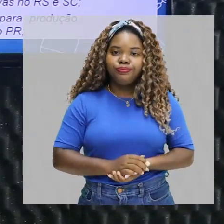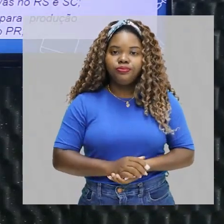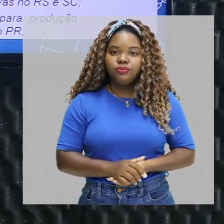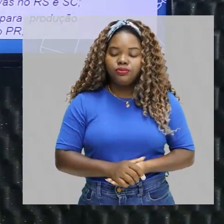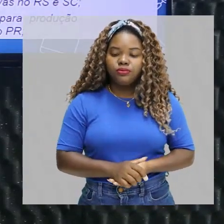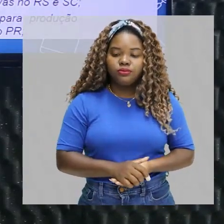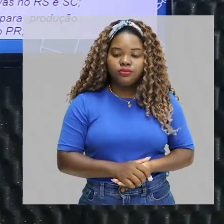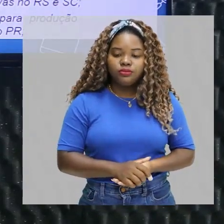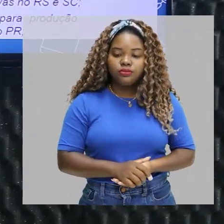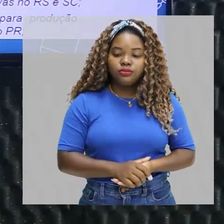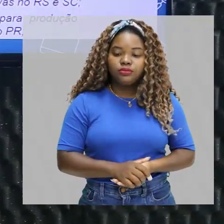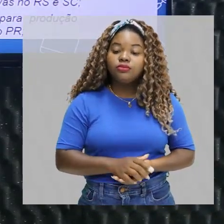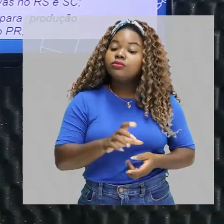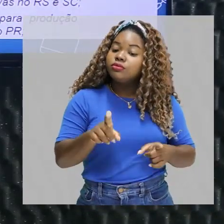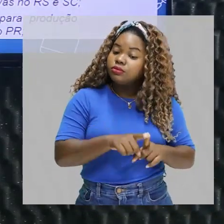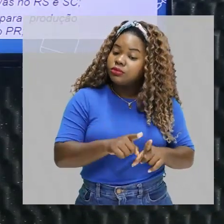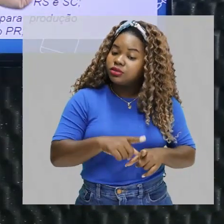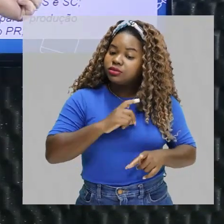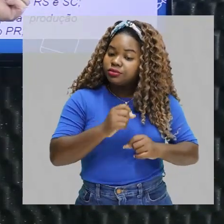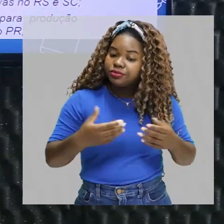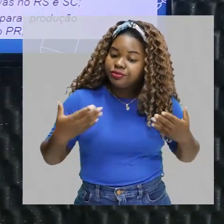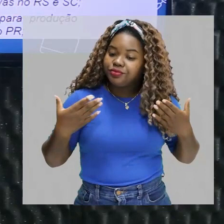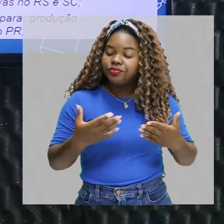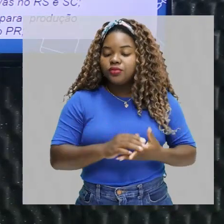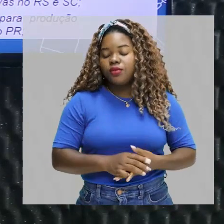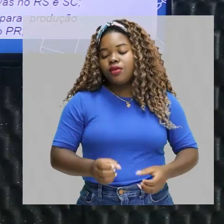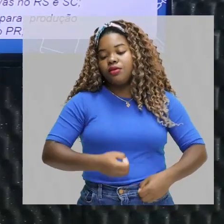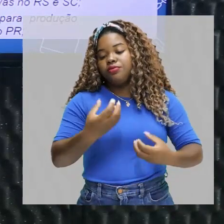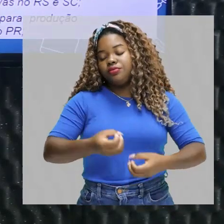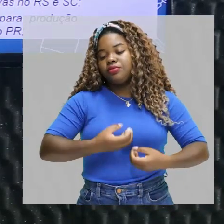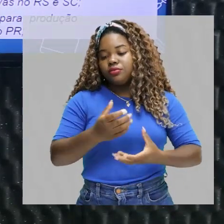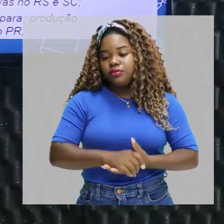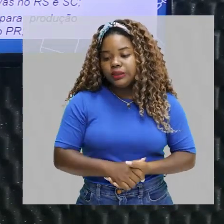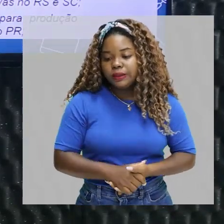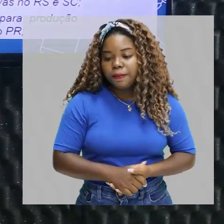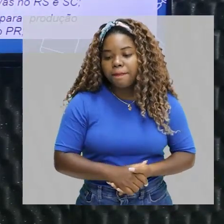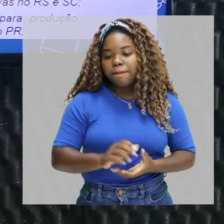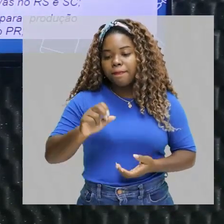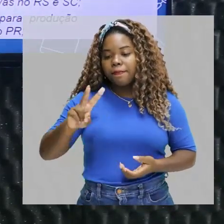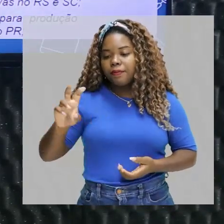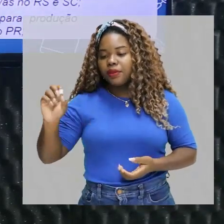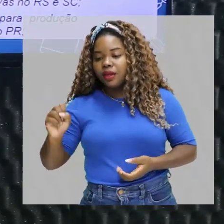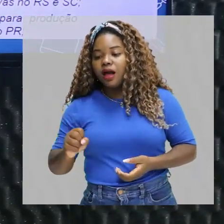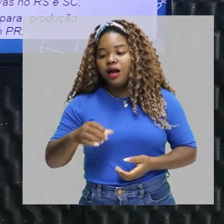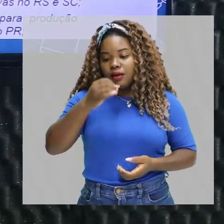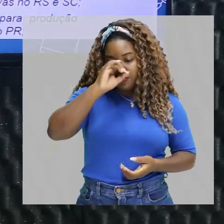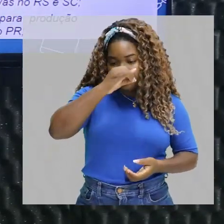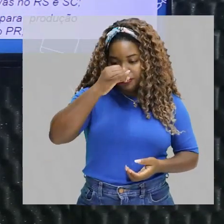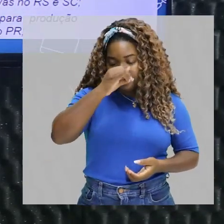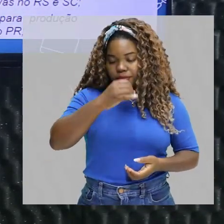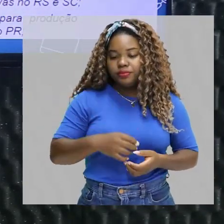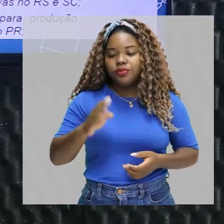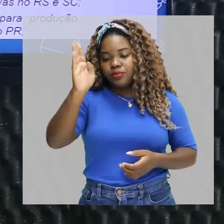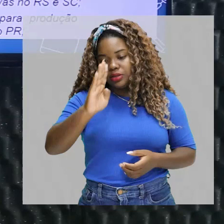Tá certo esta região galera ela vai ter um grande destaque na produção de ave suínos do Brasil tá certo por exemplo cidades como Chapecó